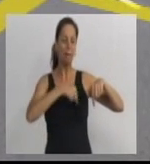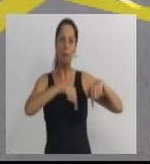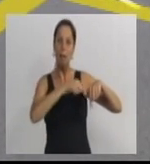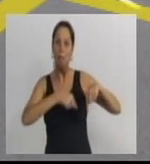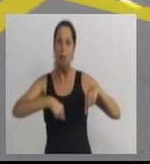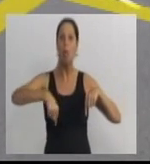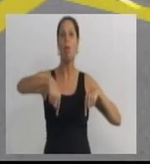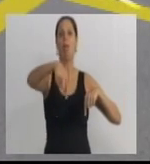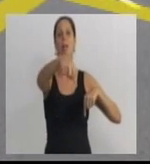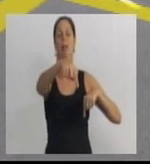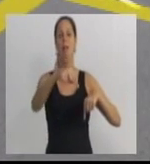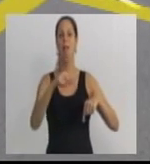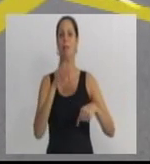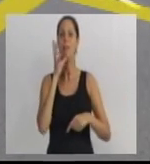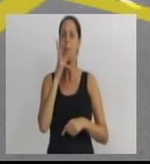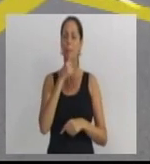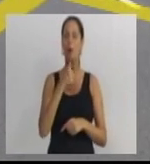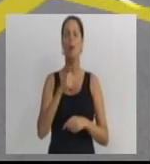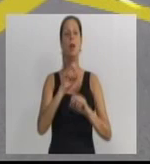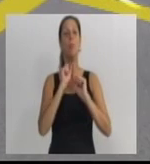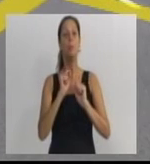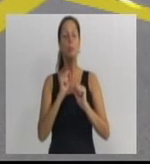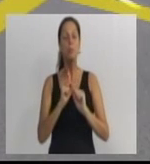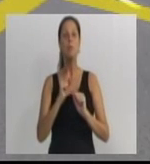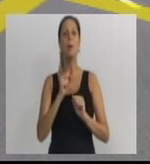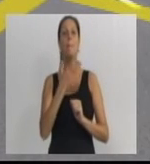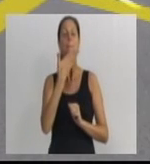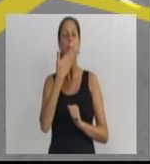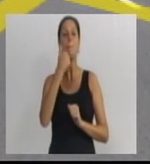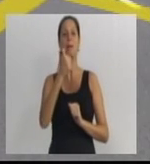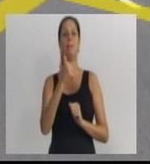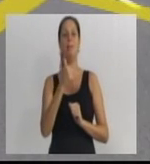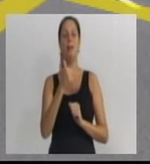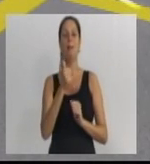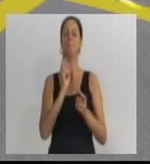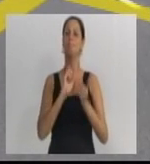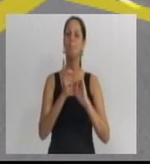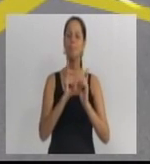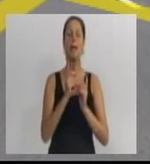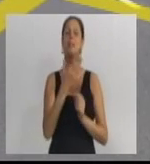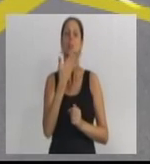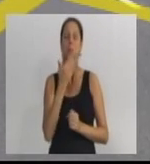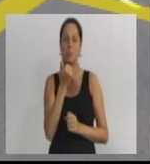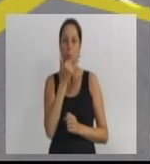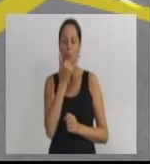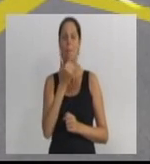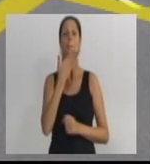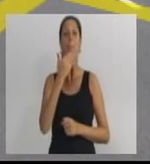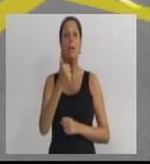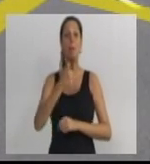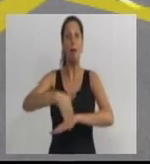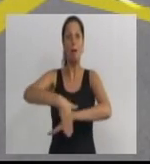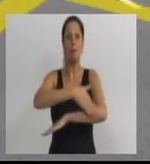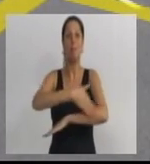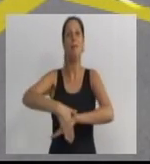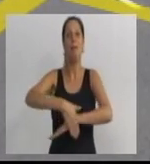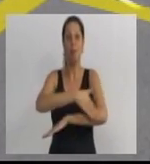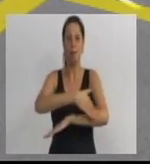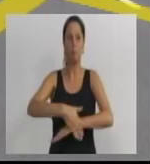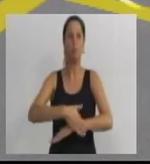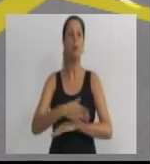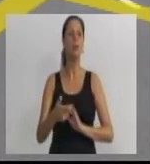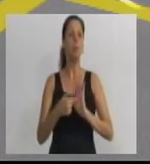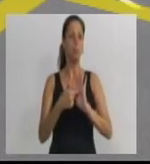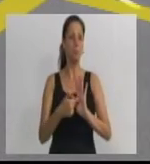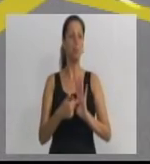de fazer o trevo de Pomerode só para engarrafar. Aí está o desenho, é bem isso daí que eu queria. Bem nessas, está certinho como eu